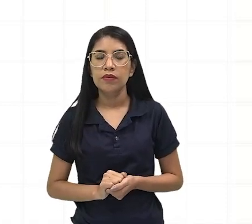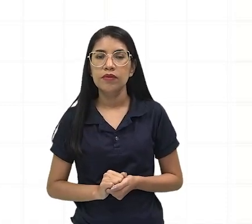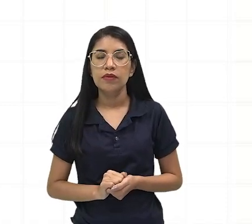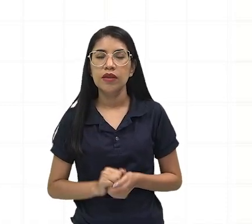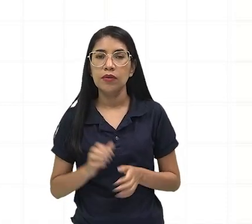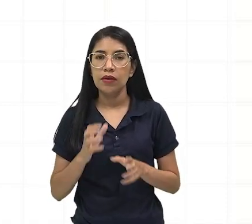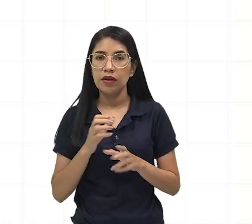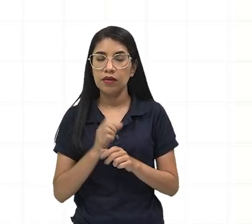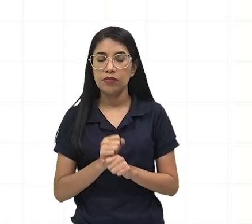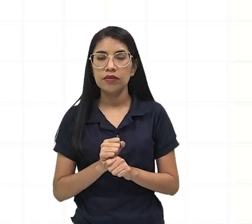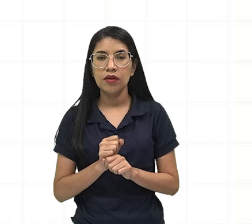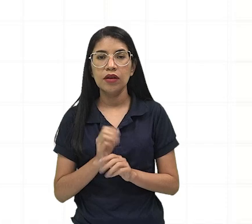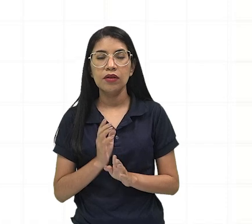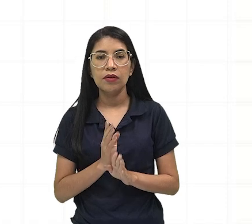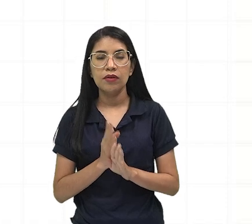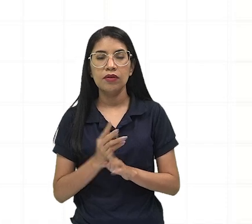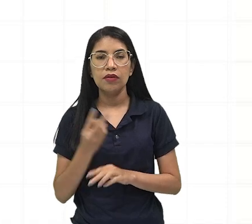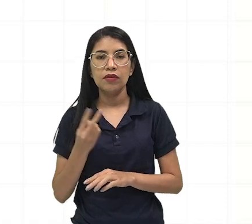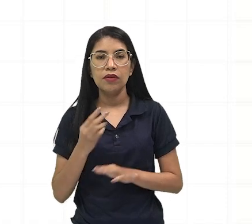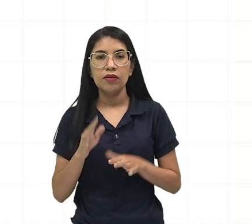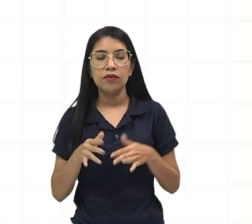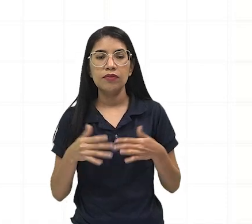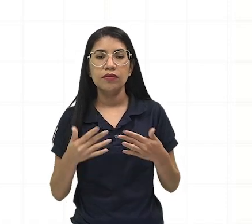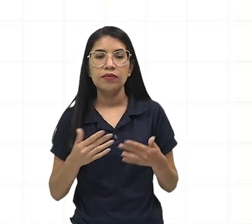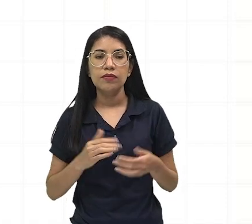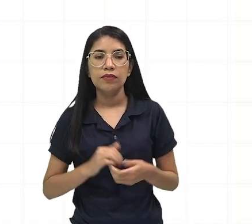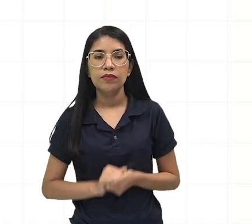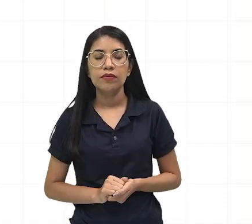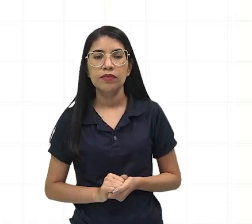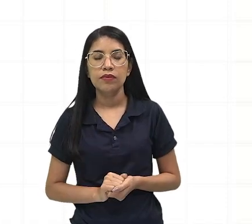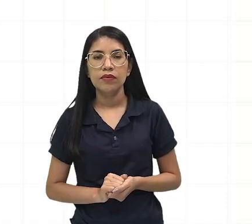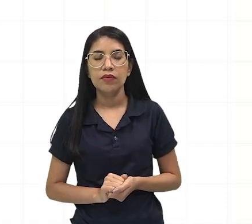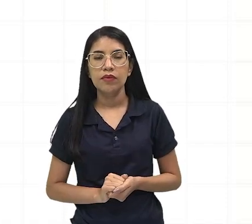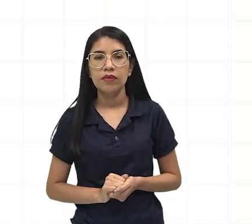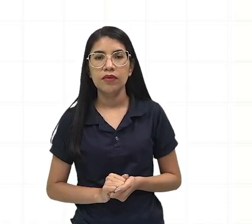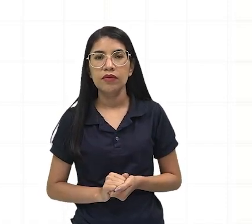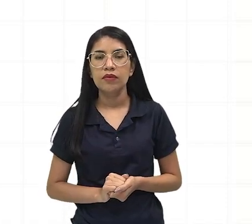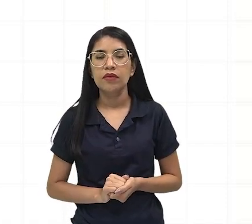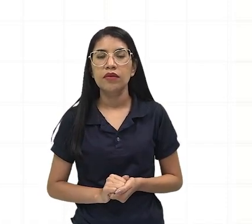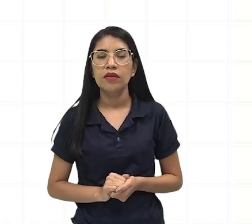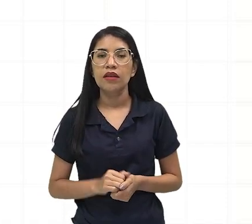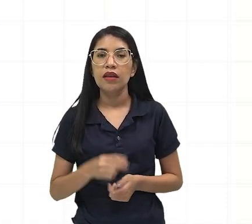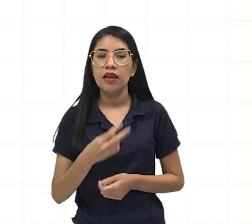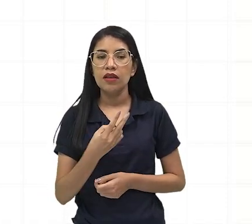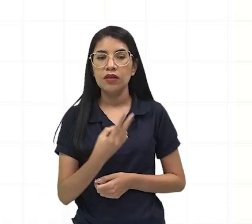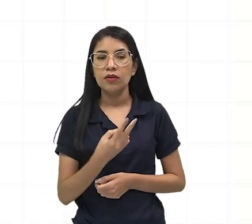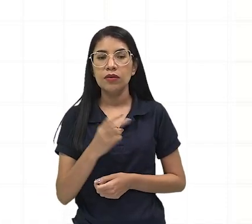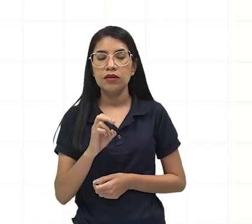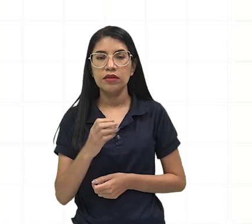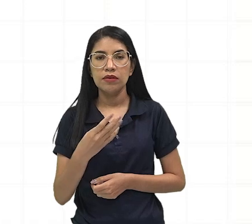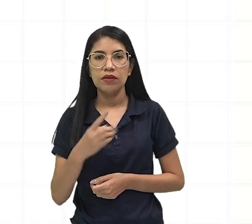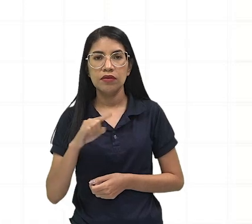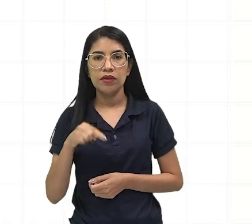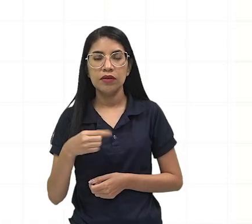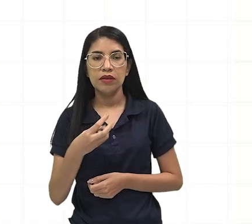Multiplicando por 3,14, nós temos aqui o volume, então, agora sem o π.